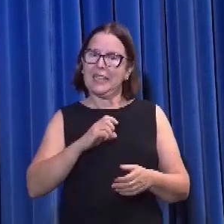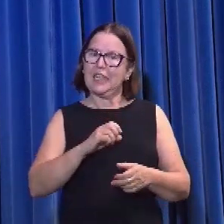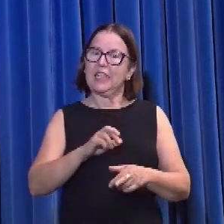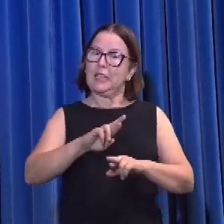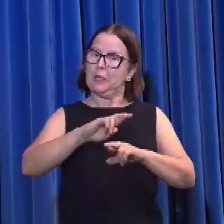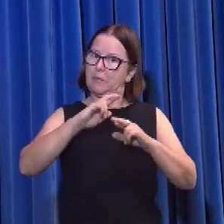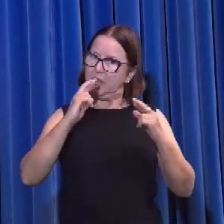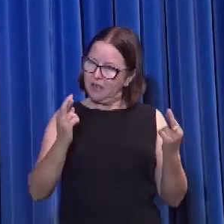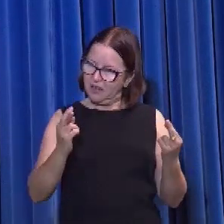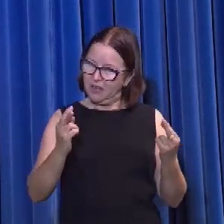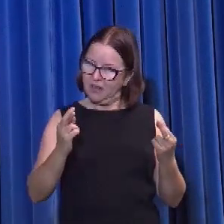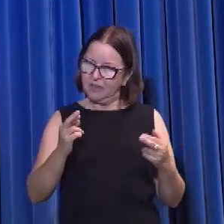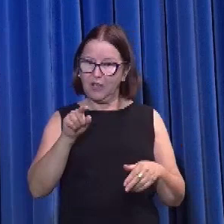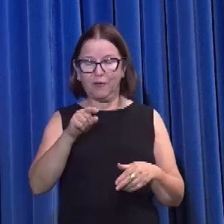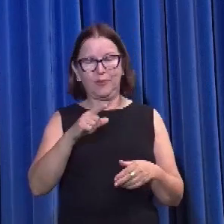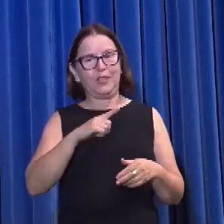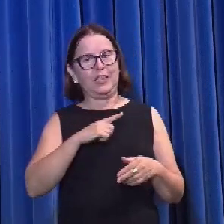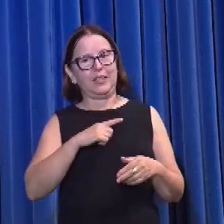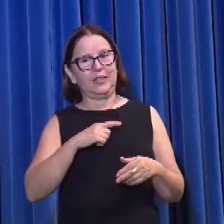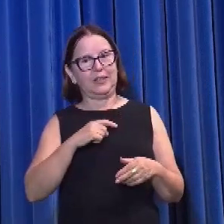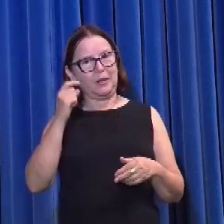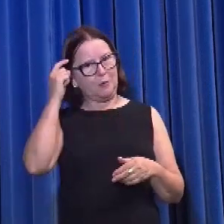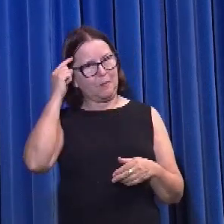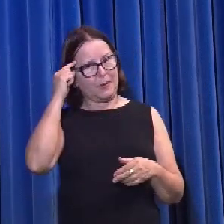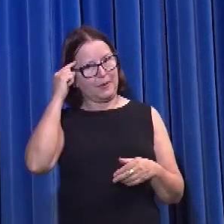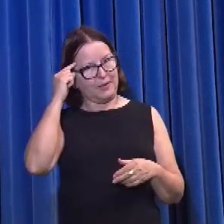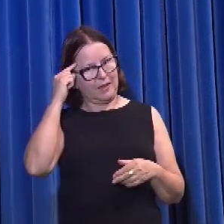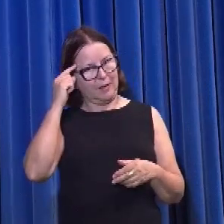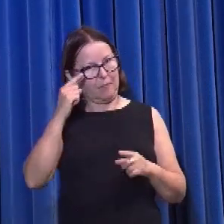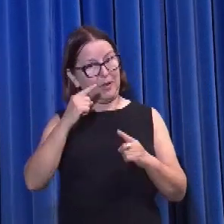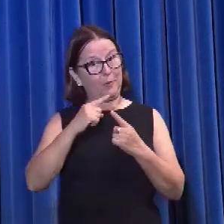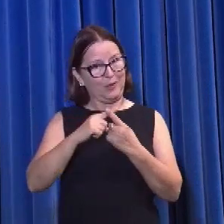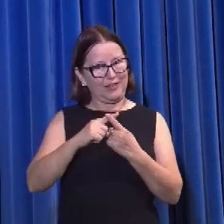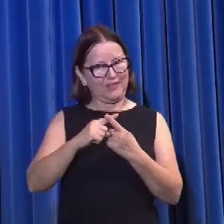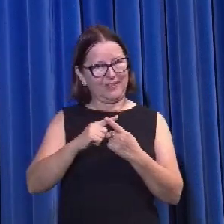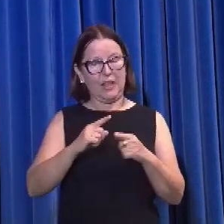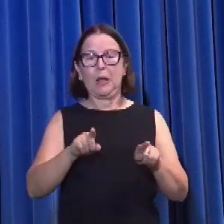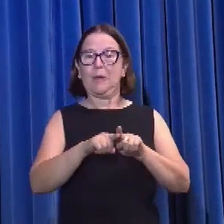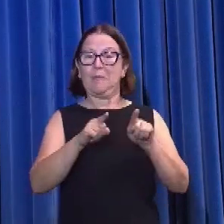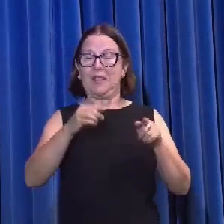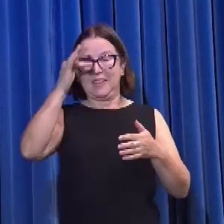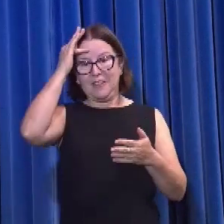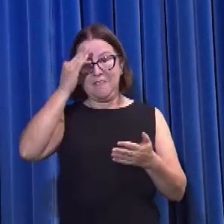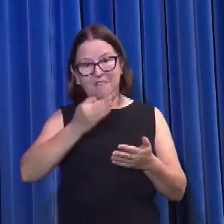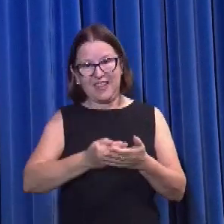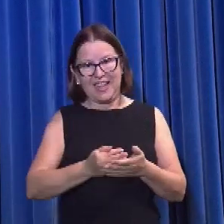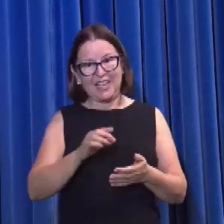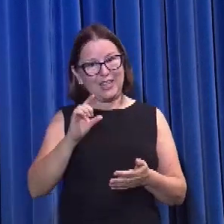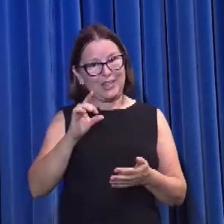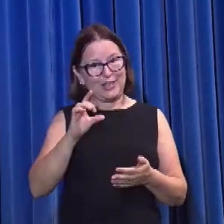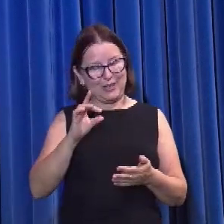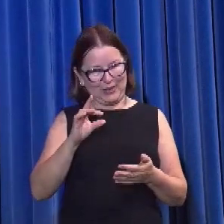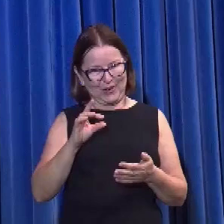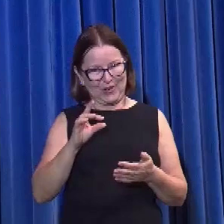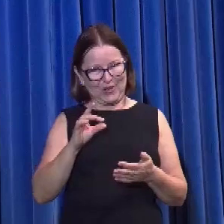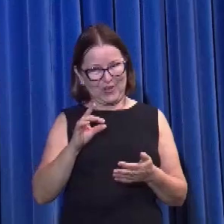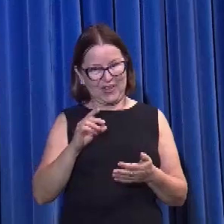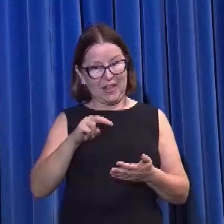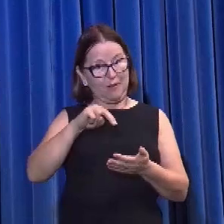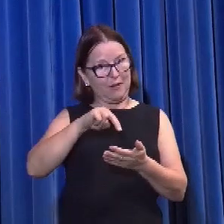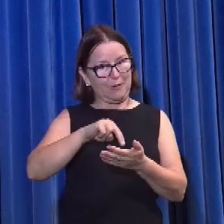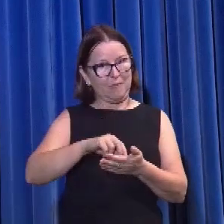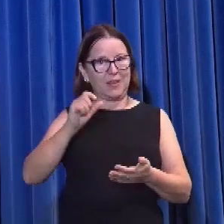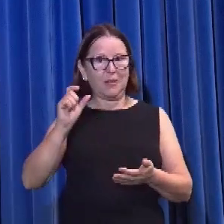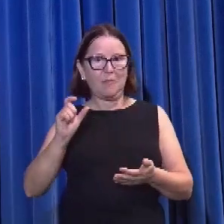ter um pensamento positivo que tudo vai dar certo. Mas fé só existe quando houver palavra de